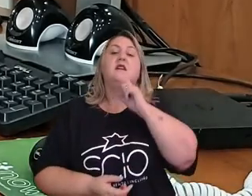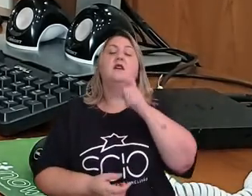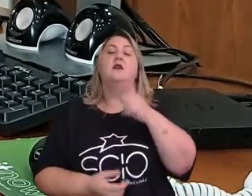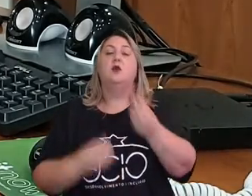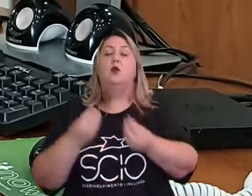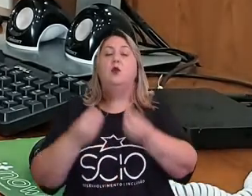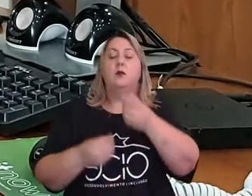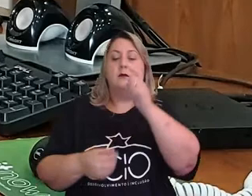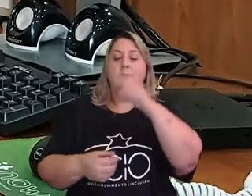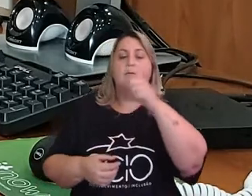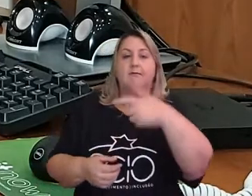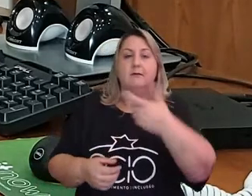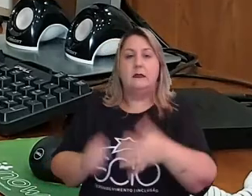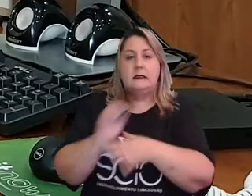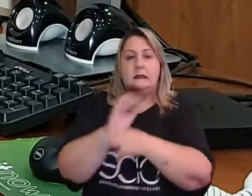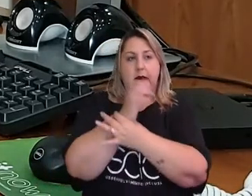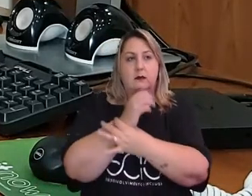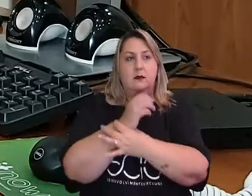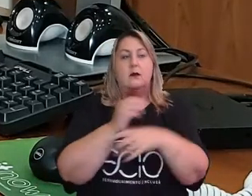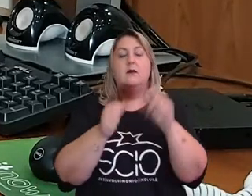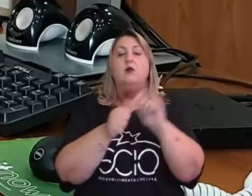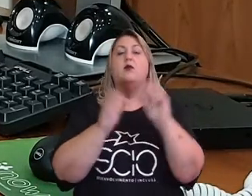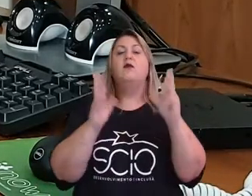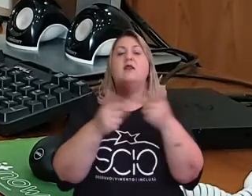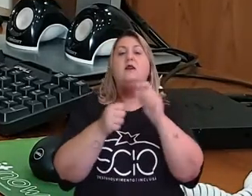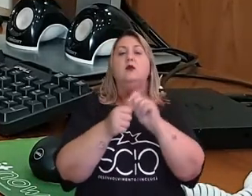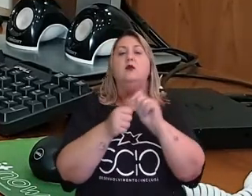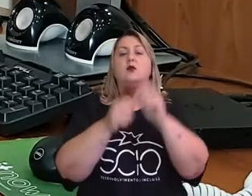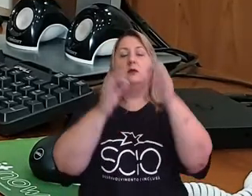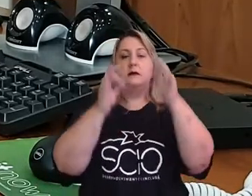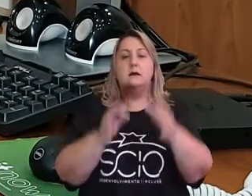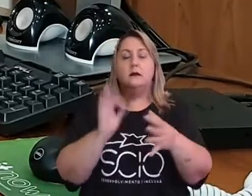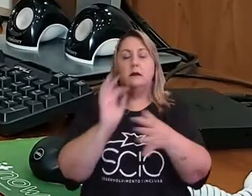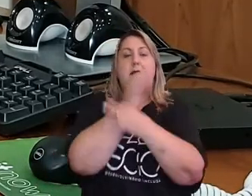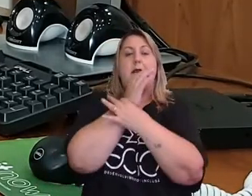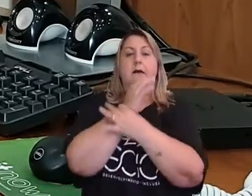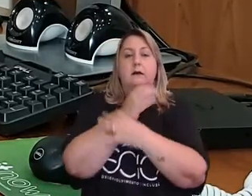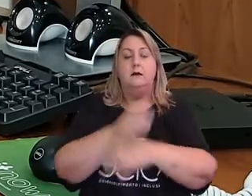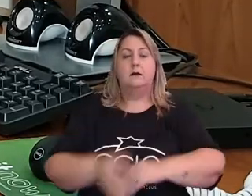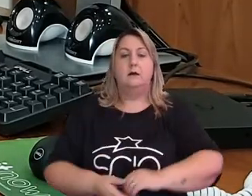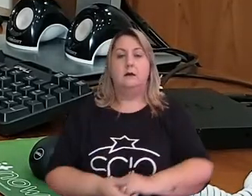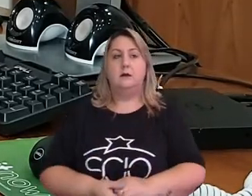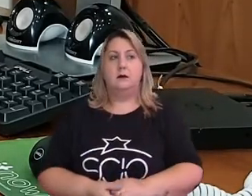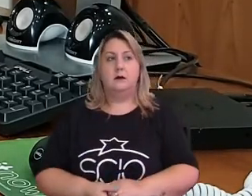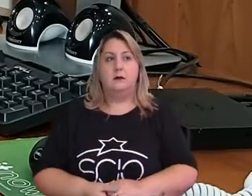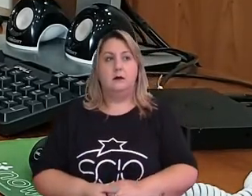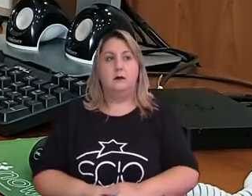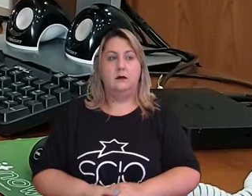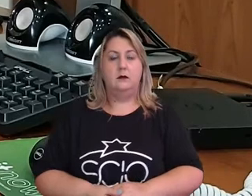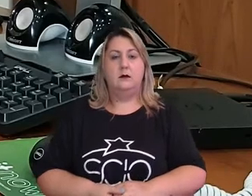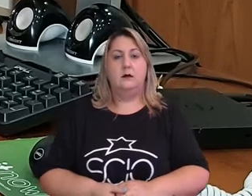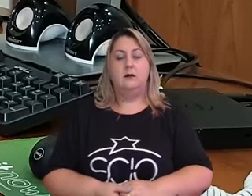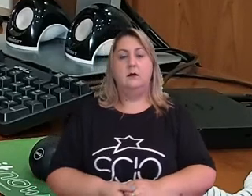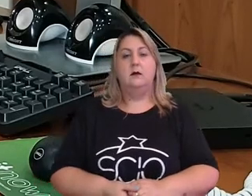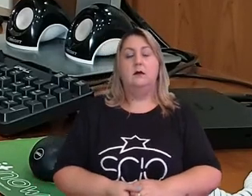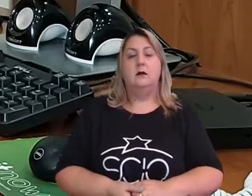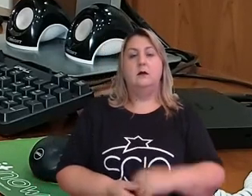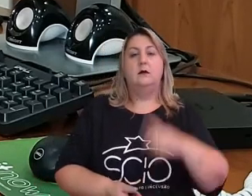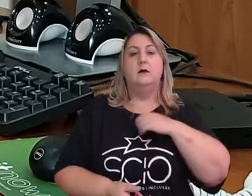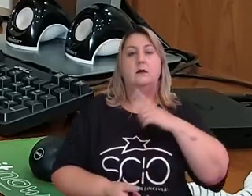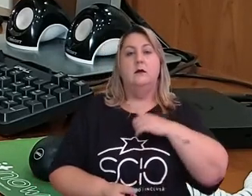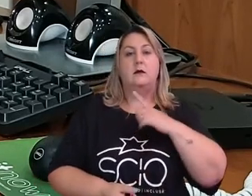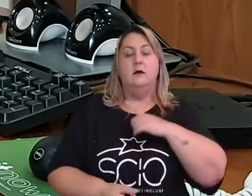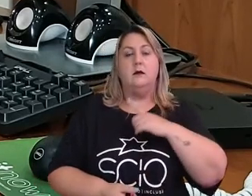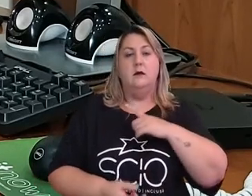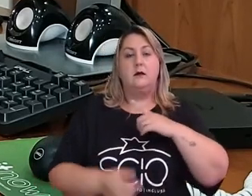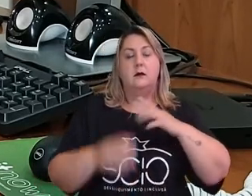comportamento seguro, e aquilo que a gente precisa ter, hábitos seguros, comportamentos seguros, para que a gente nunca deixe acontecer nenhum tipo de anomalia. Então, parabéns por esses